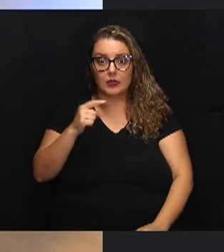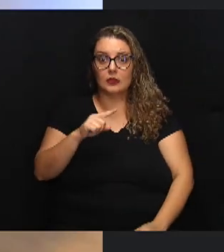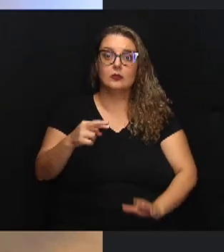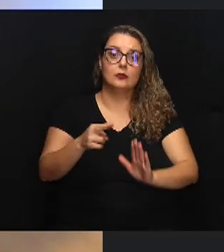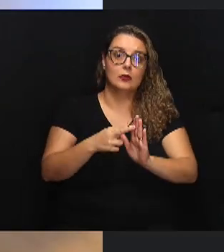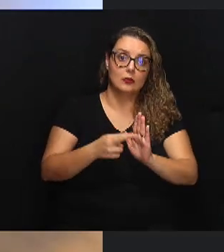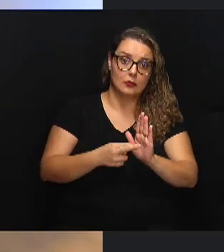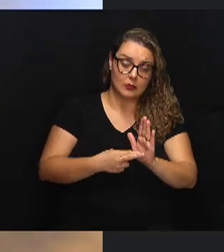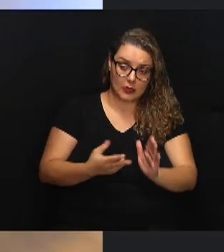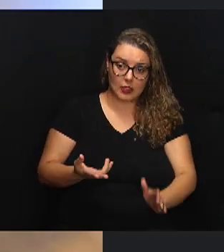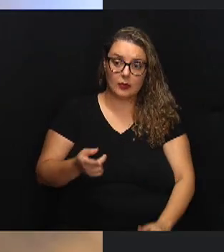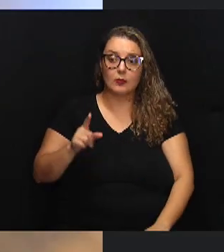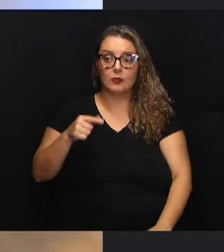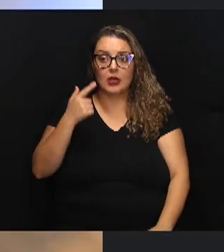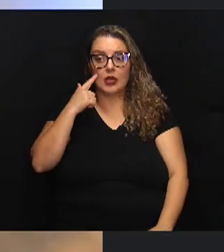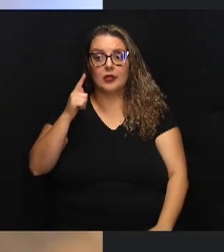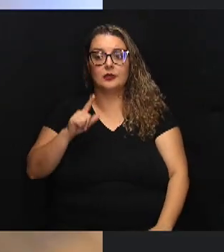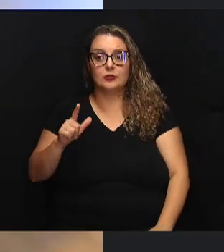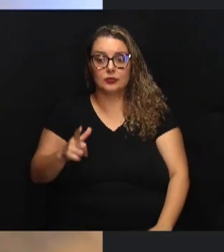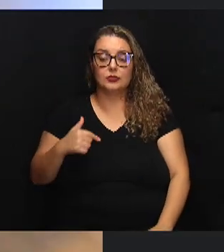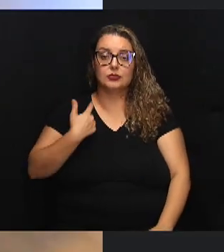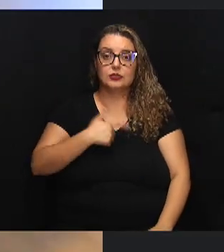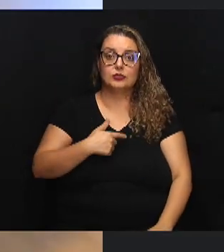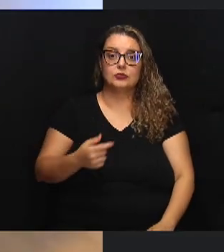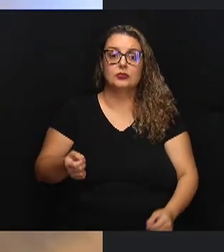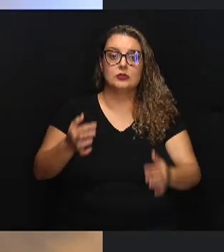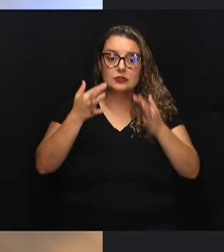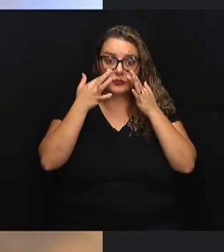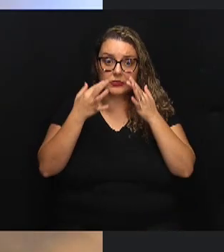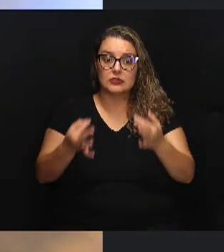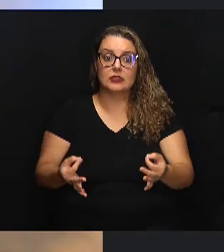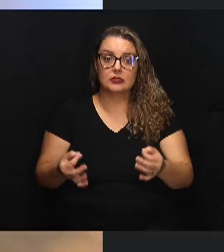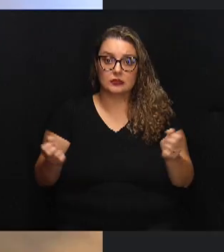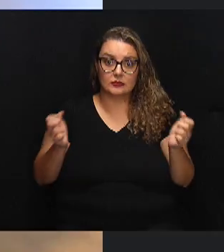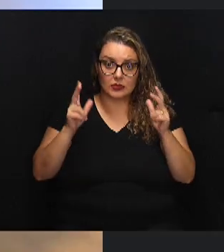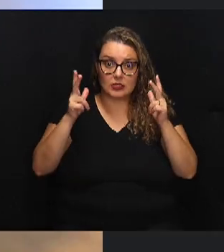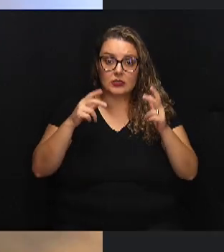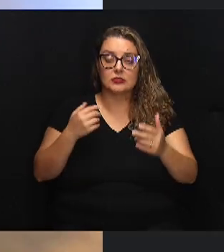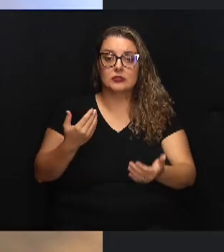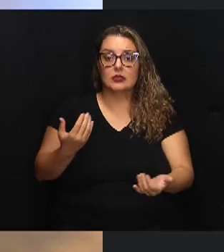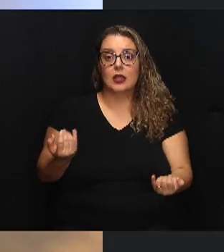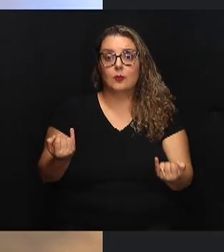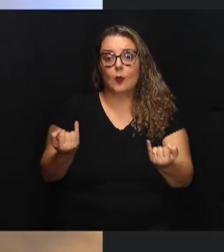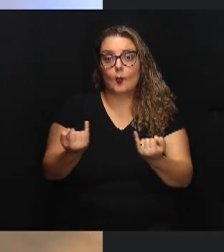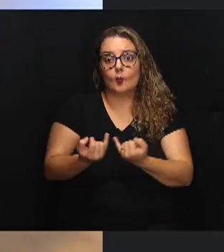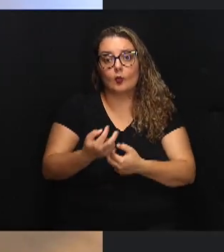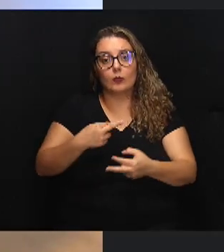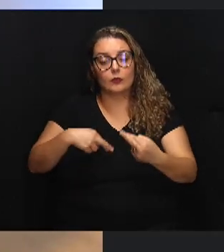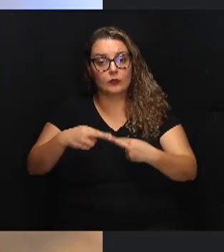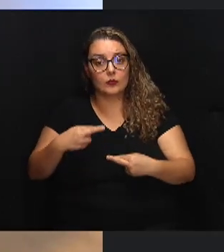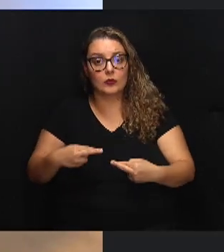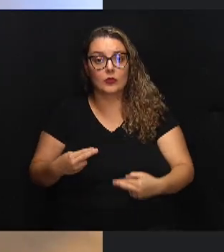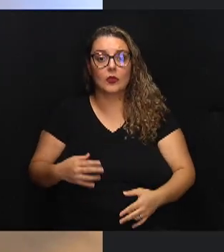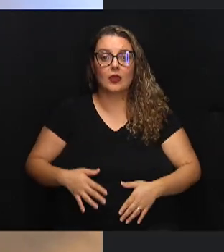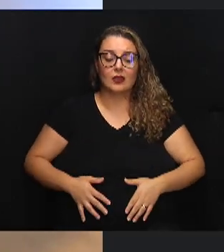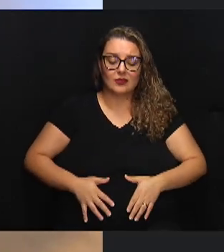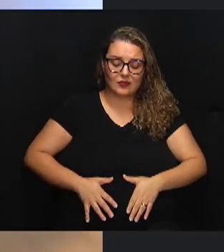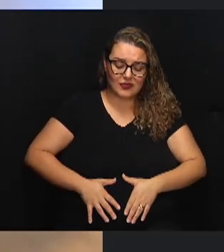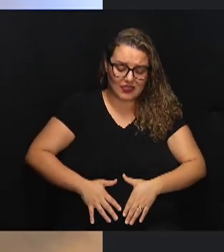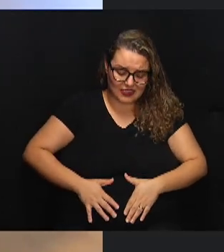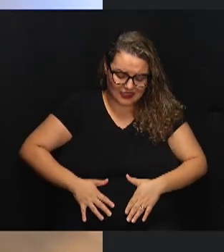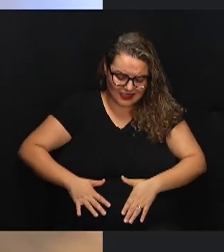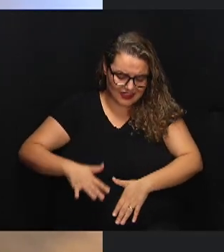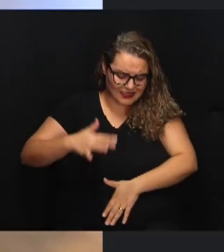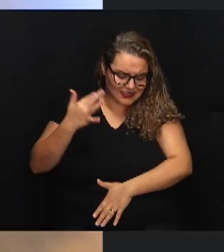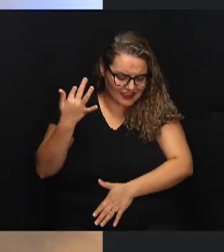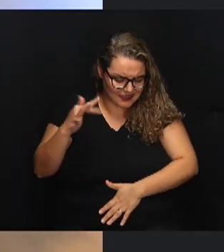regra, mas é claro que a gente precisa estar atento, porque se houver uma perda de peso associada, uma dor abdominal, muitas vezes